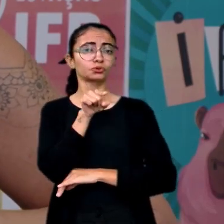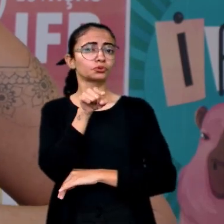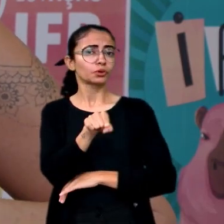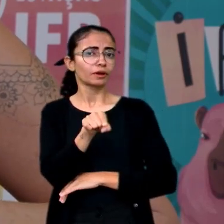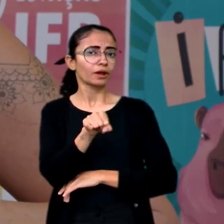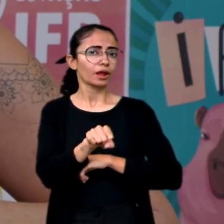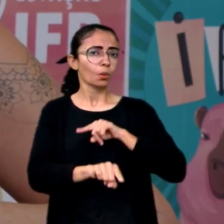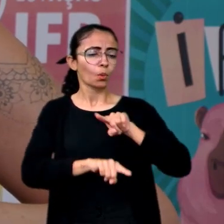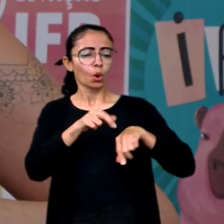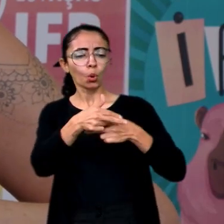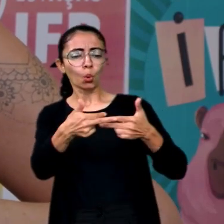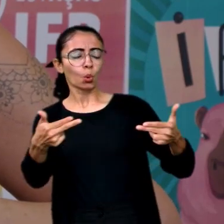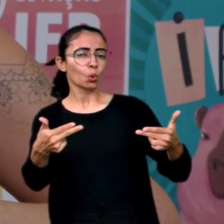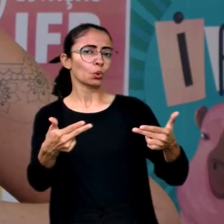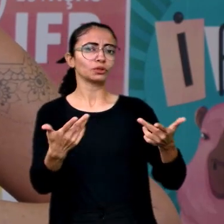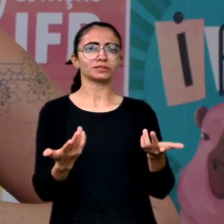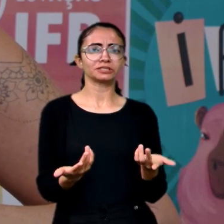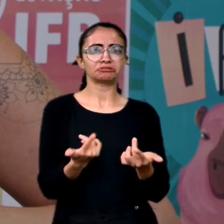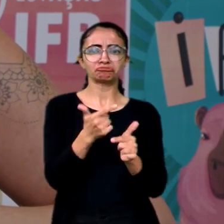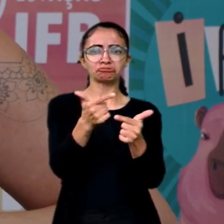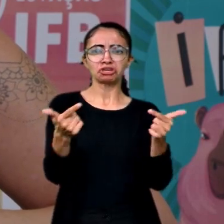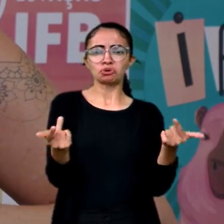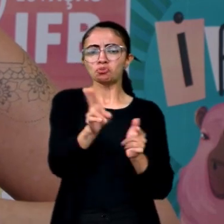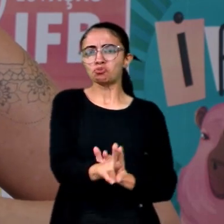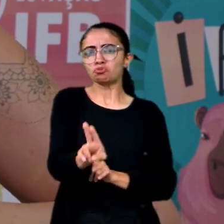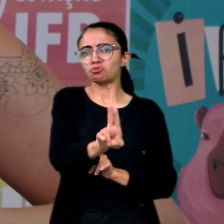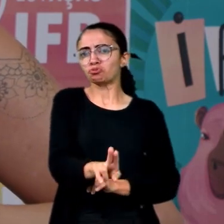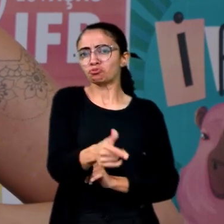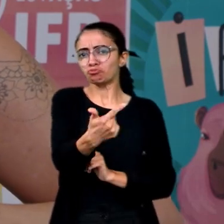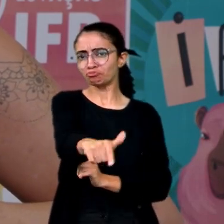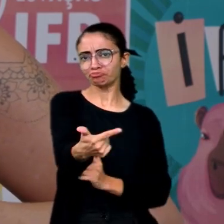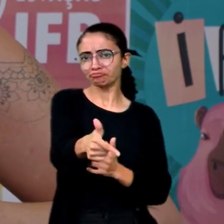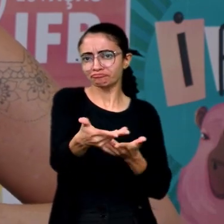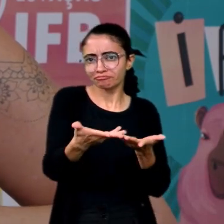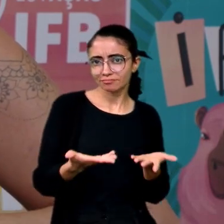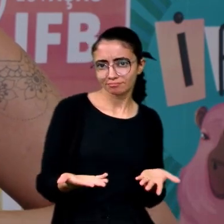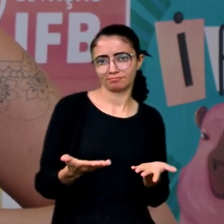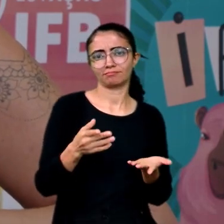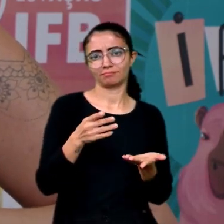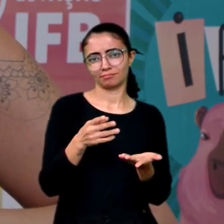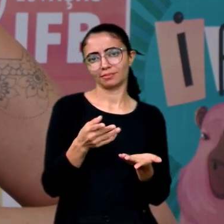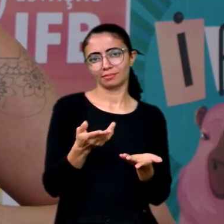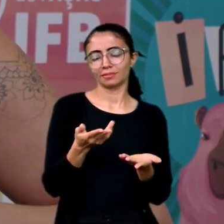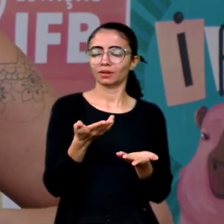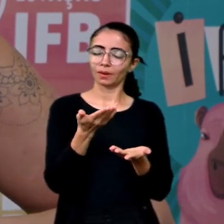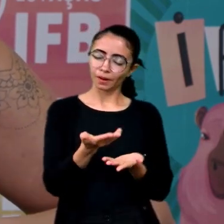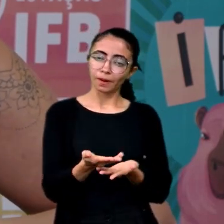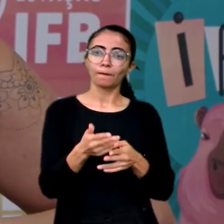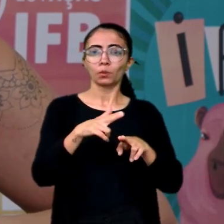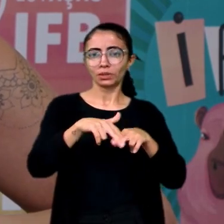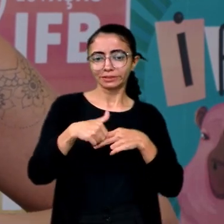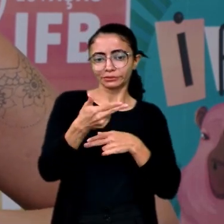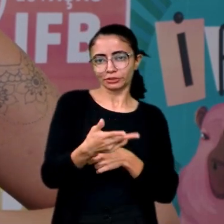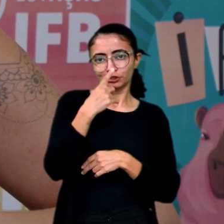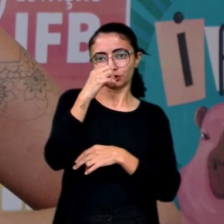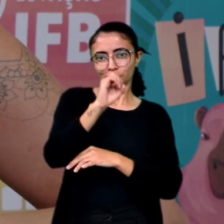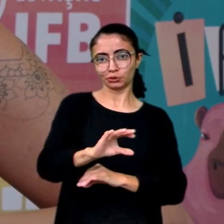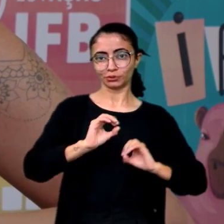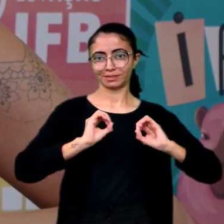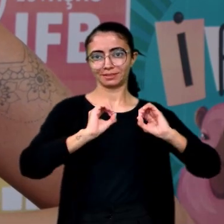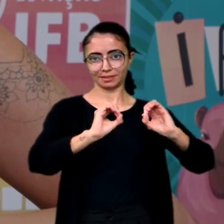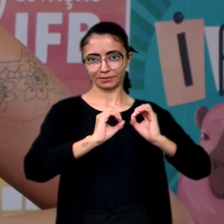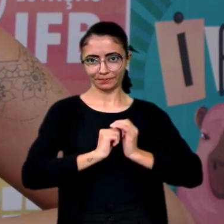serve para nada. Então já começa aí. Por isso que o nome é lixo zero. E resíduo é